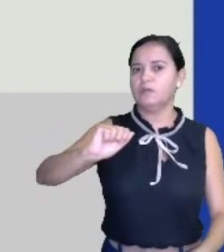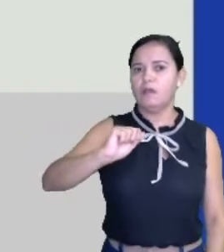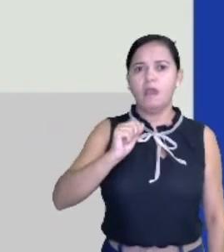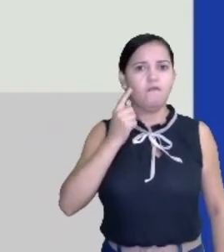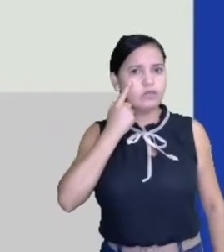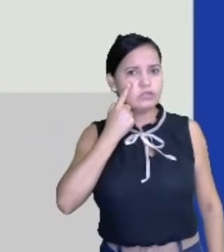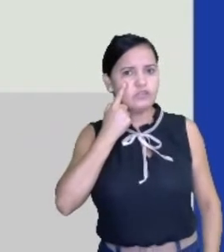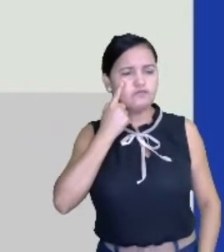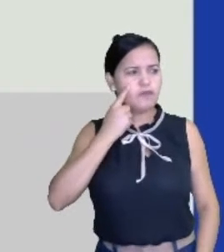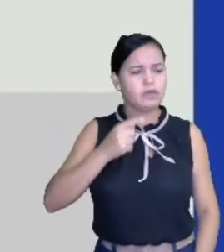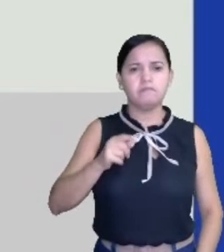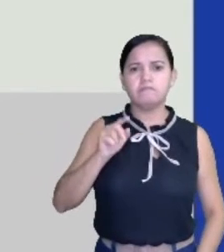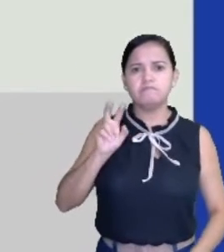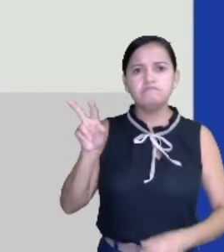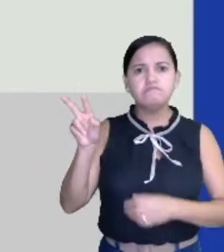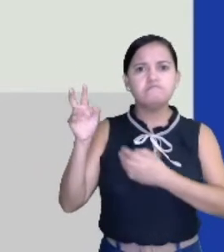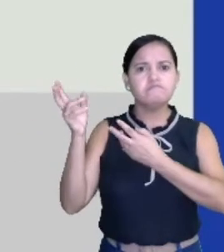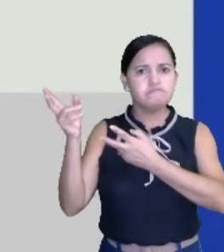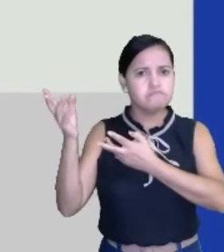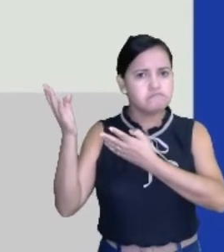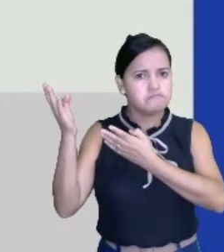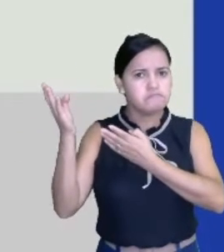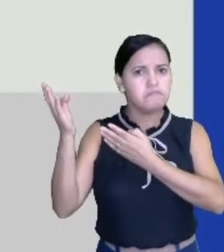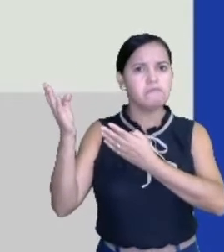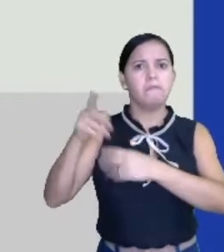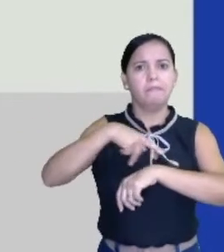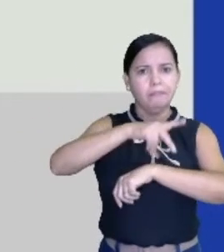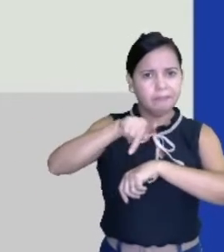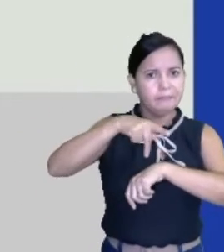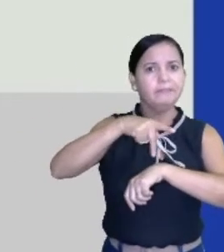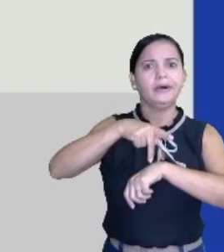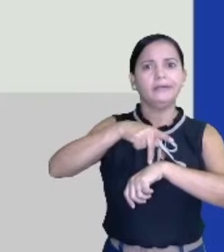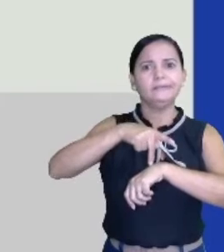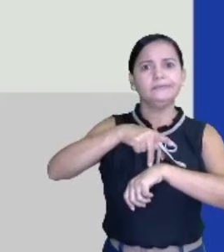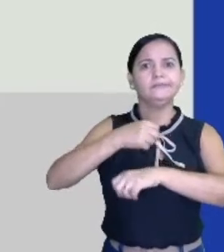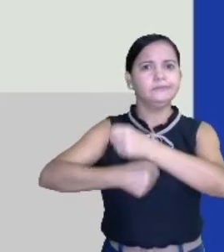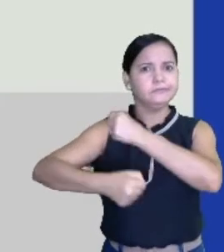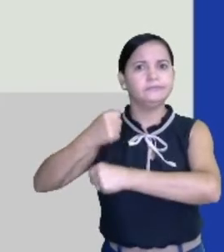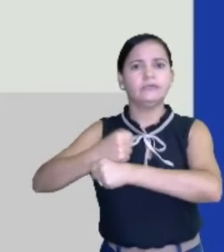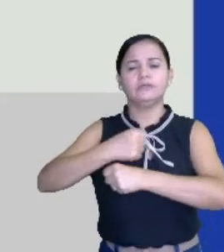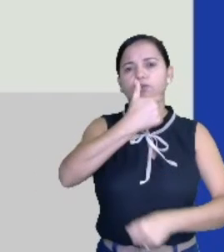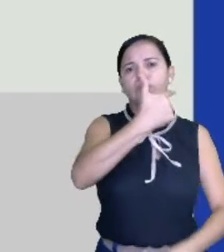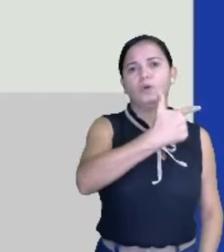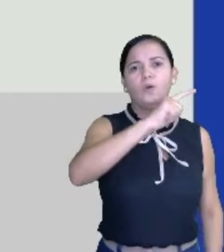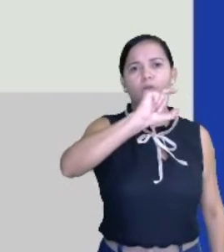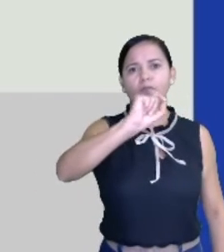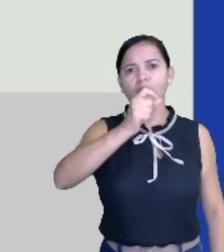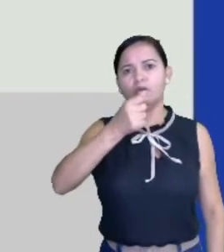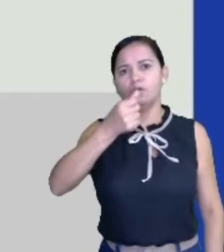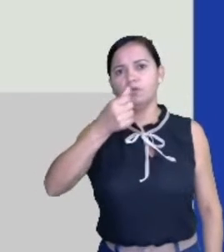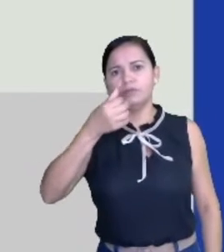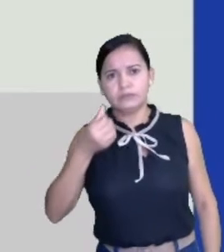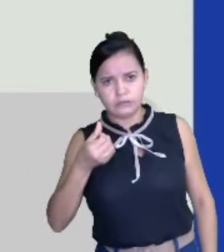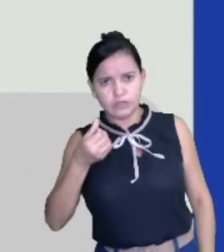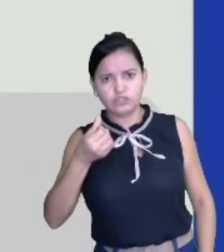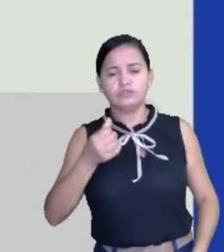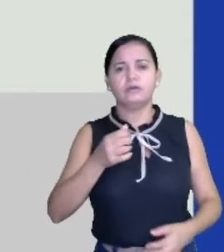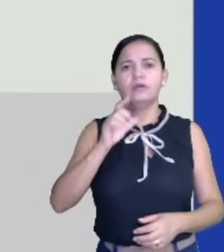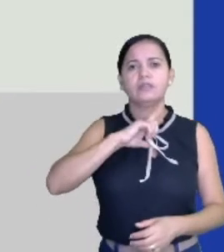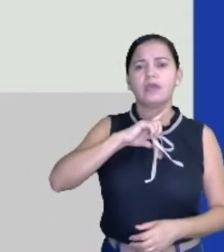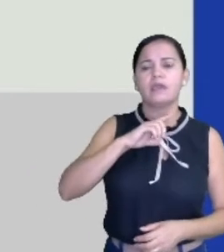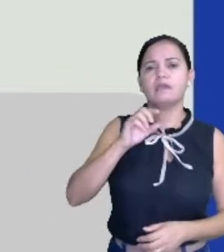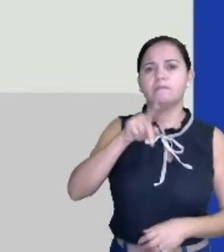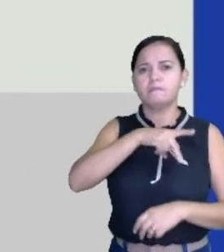veja o número de países hoje que ainda usam, em 2006, desculpa. Você pode ver que ainda tem países que usam, mas você já